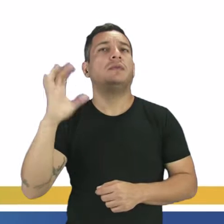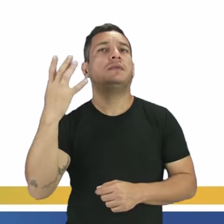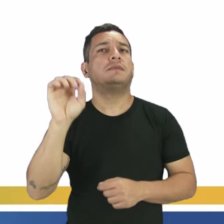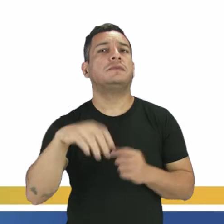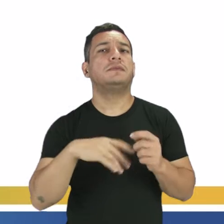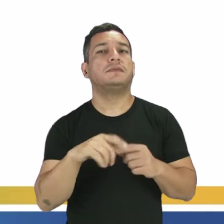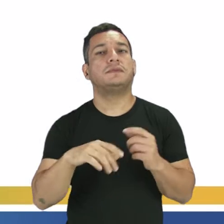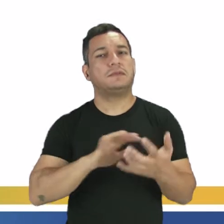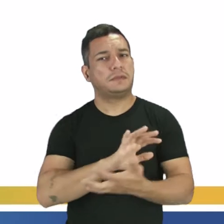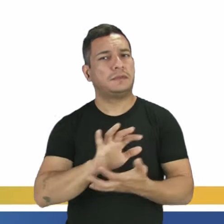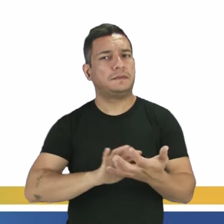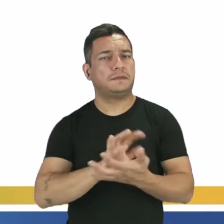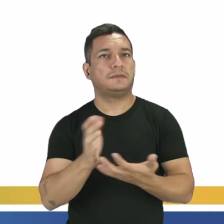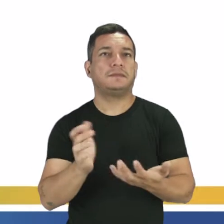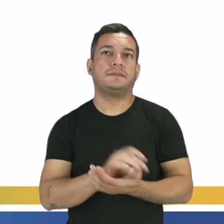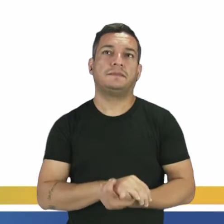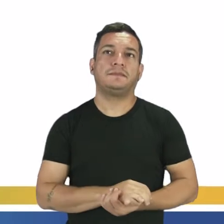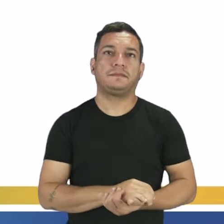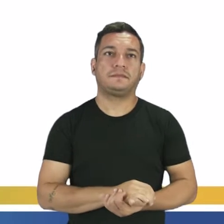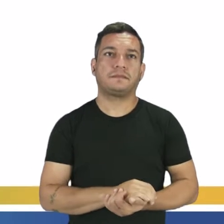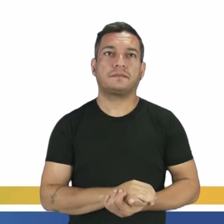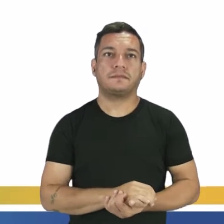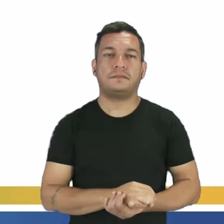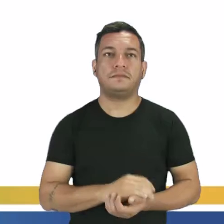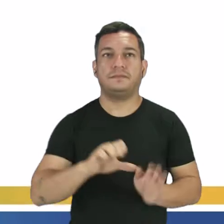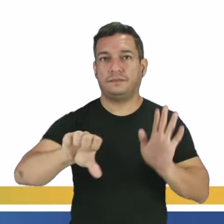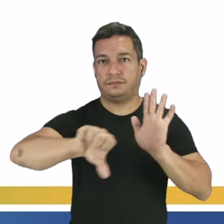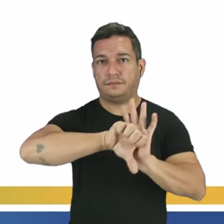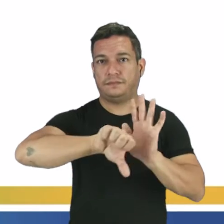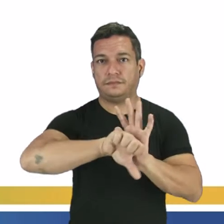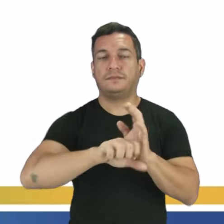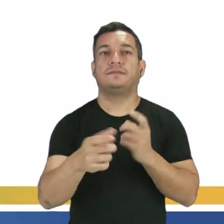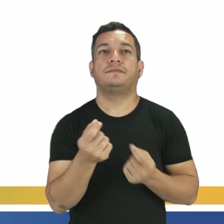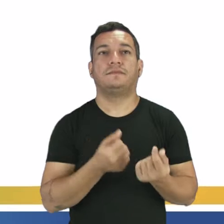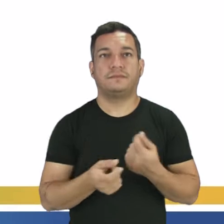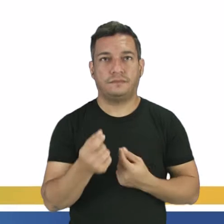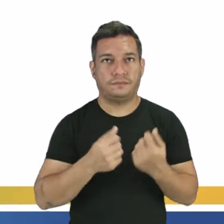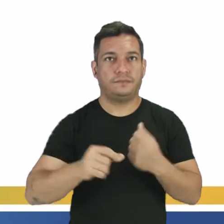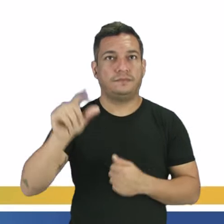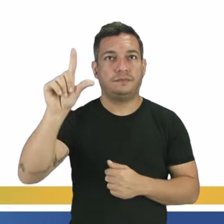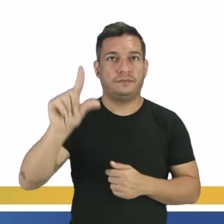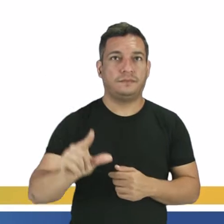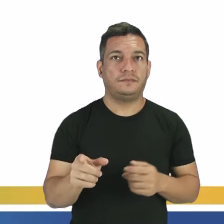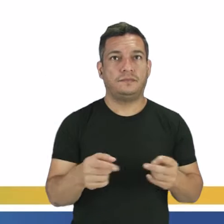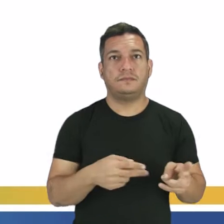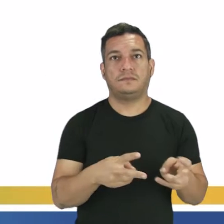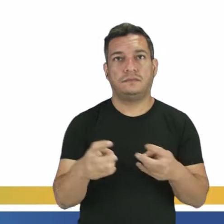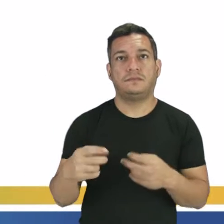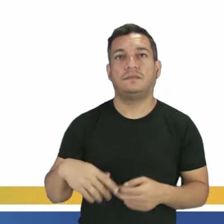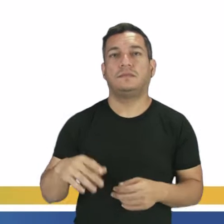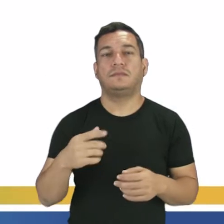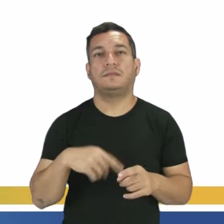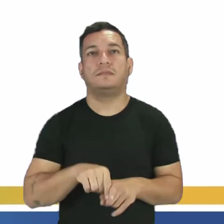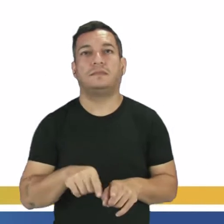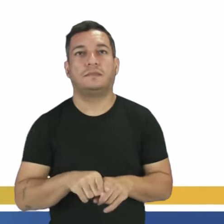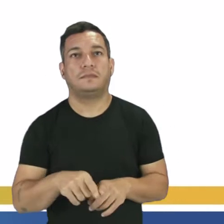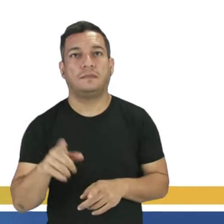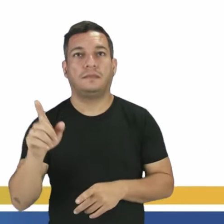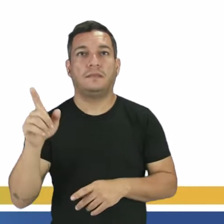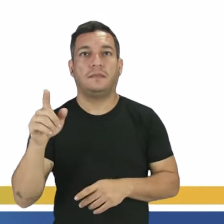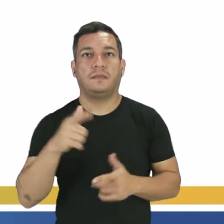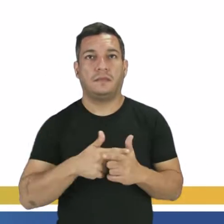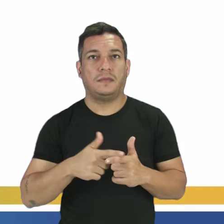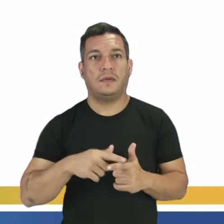essa revolta? Crise socioeconômica, como diminuição de colheitas, miséria do